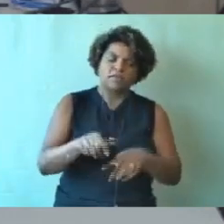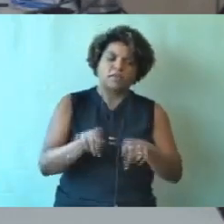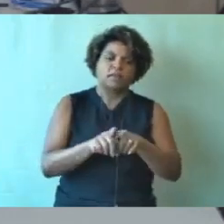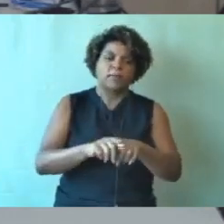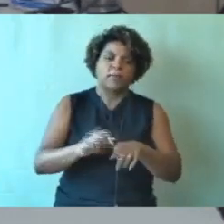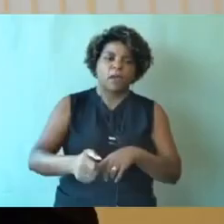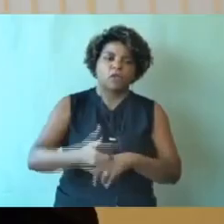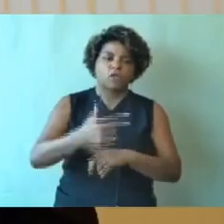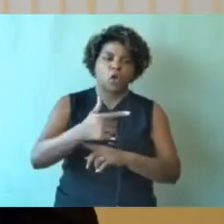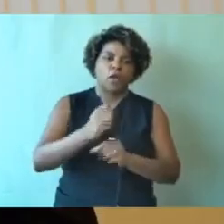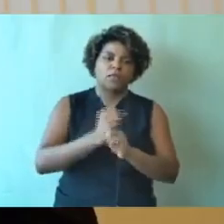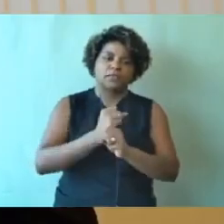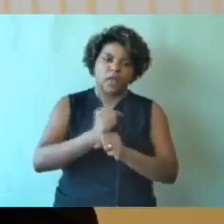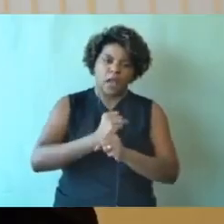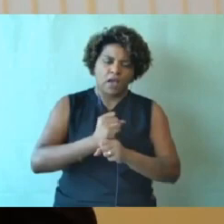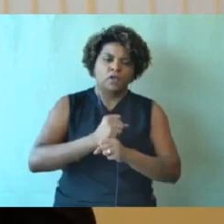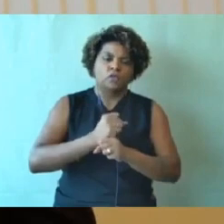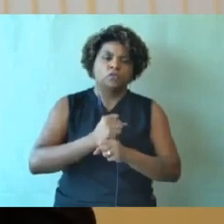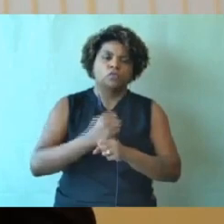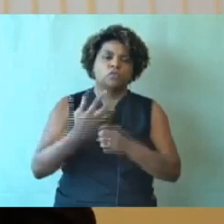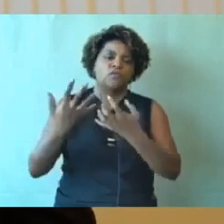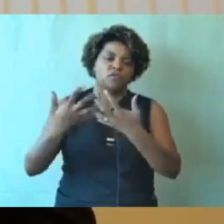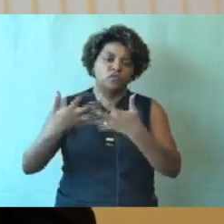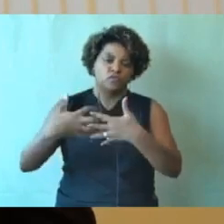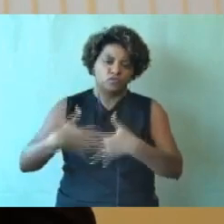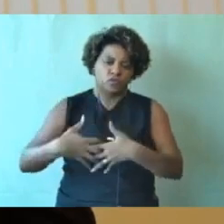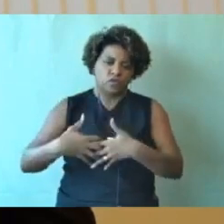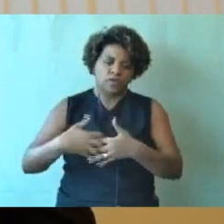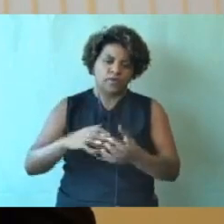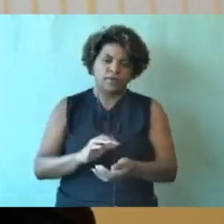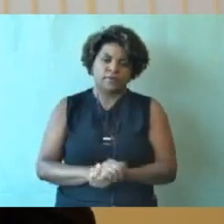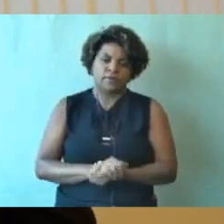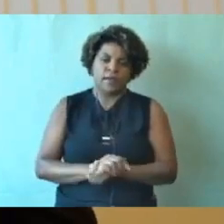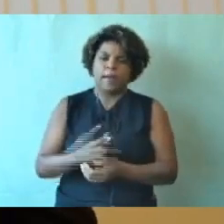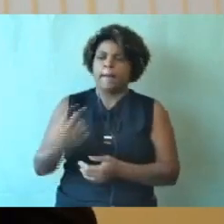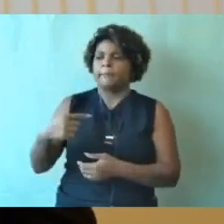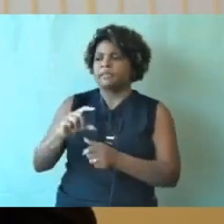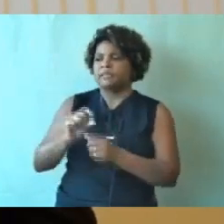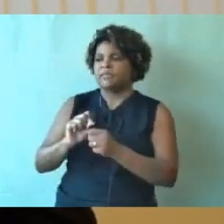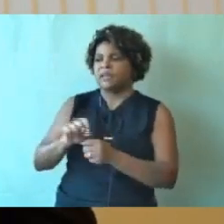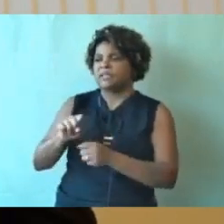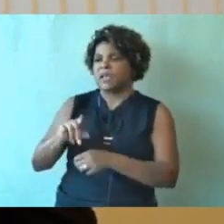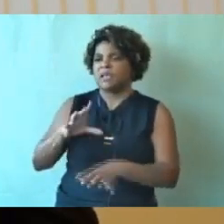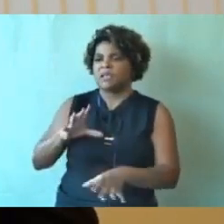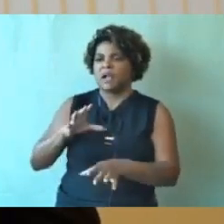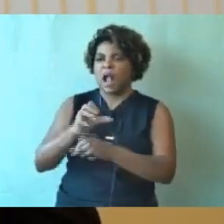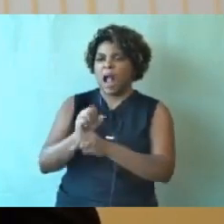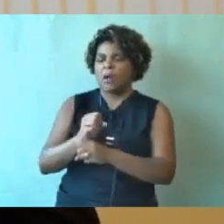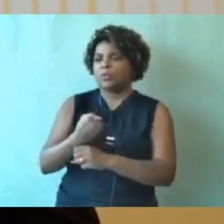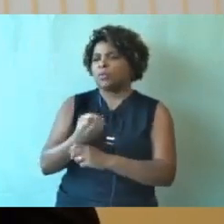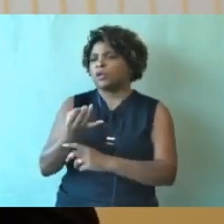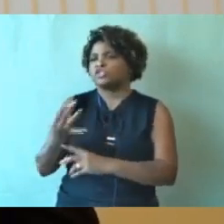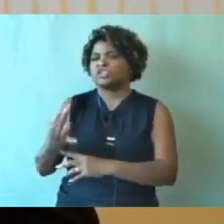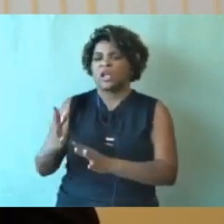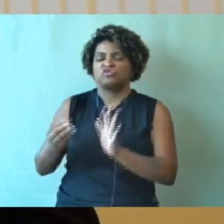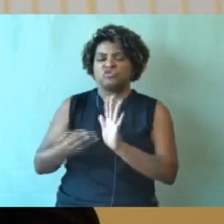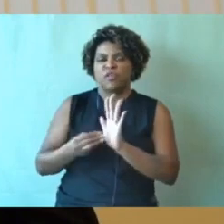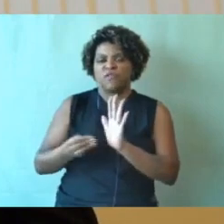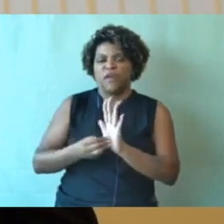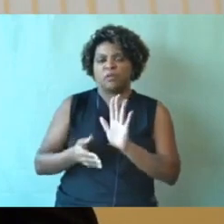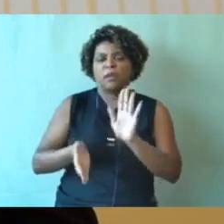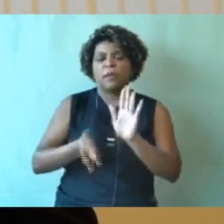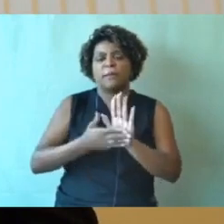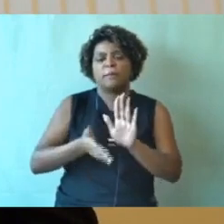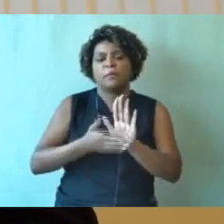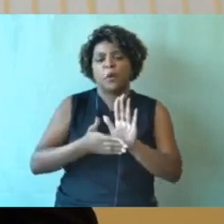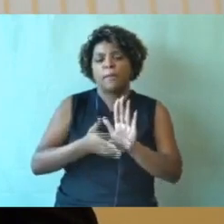não, né? É, tem que fazer um cálculo quantos carros faltam no ano que vem e fazer essa proposta para a Sumob. De